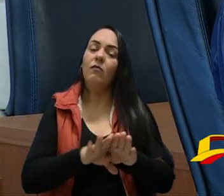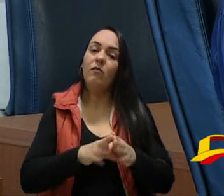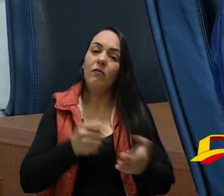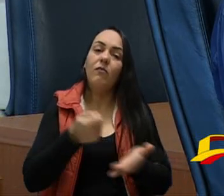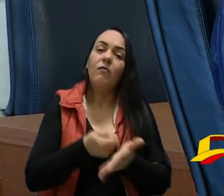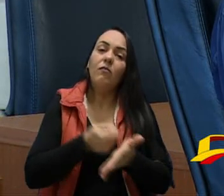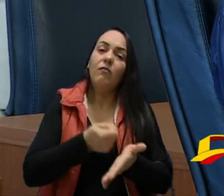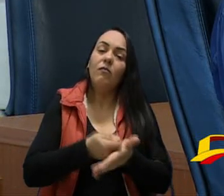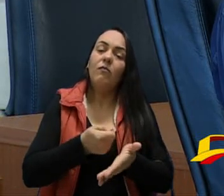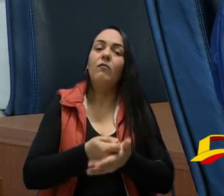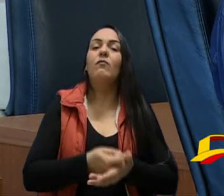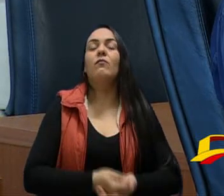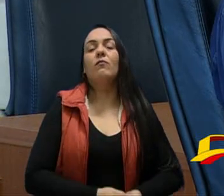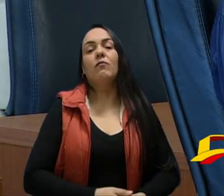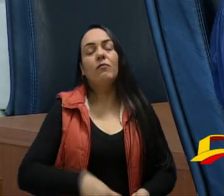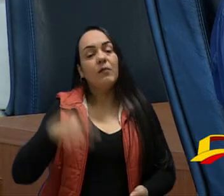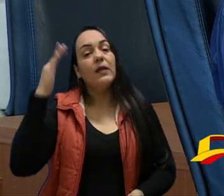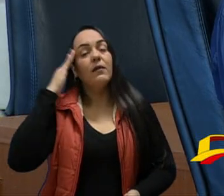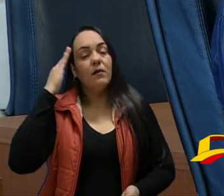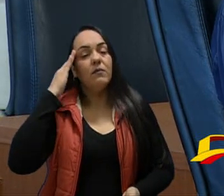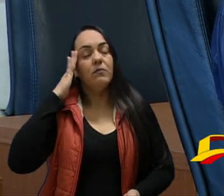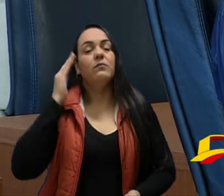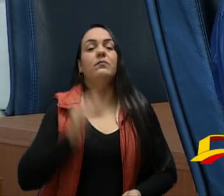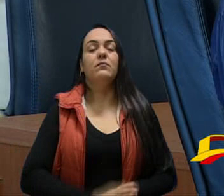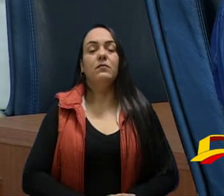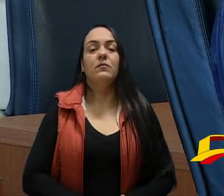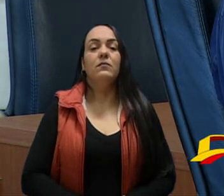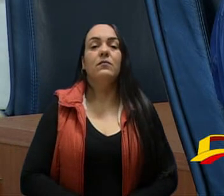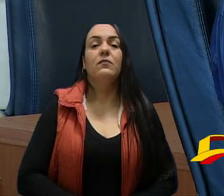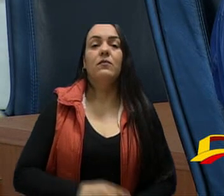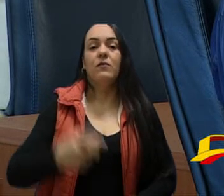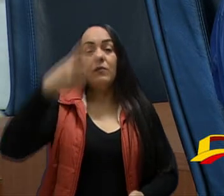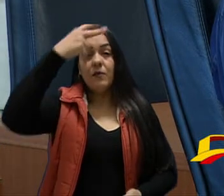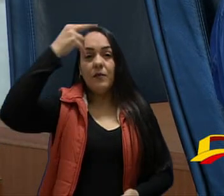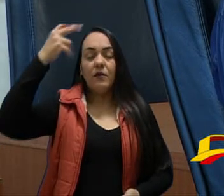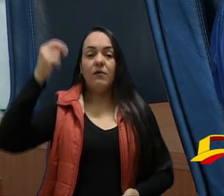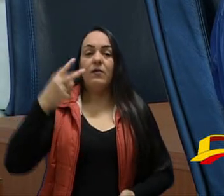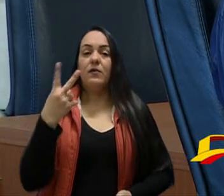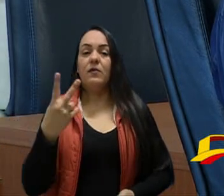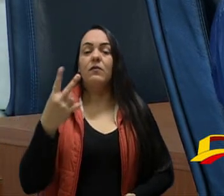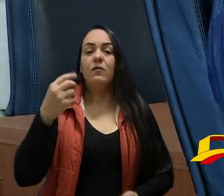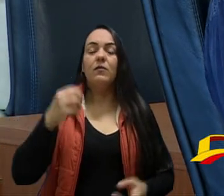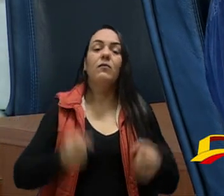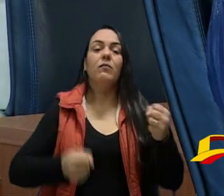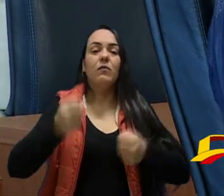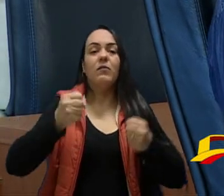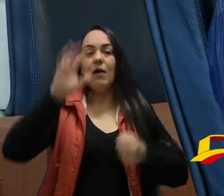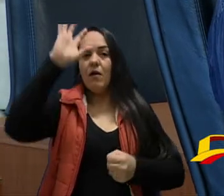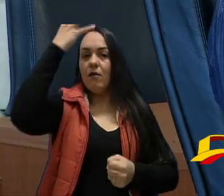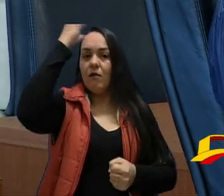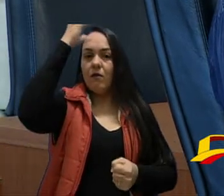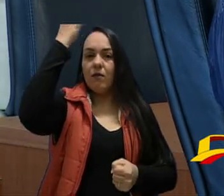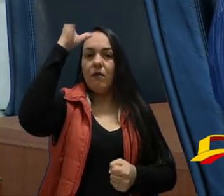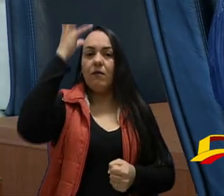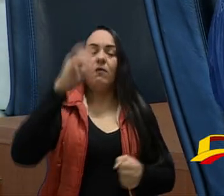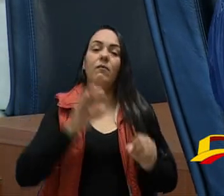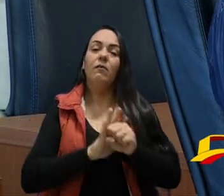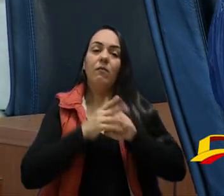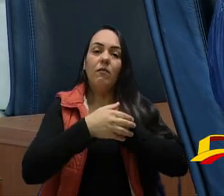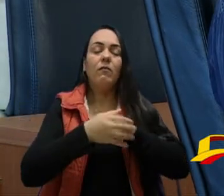esses gás estão sendo gastos de maneira racional a prefeitura contratou duas ambulâncias procovit